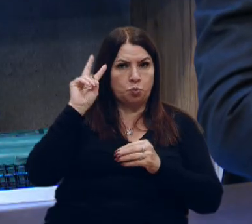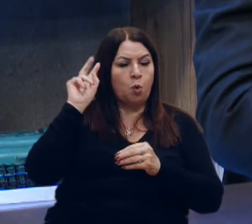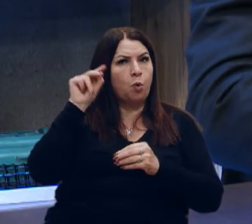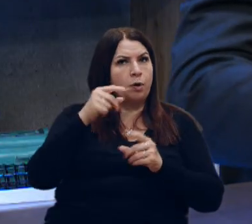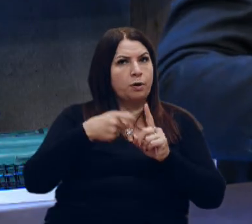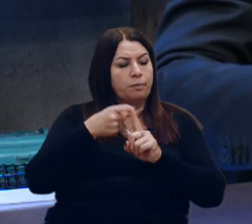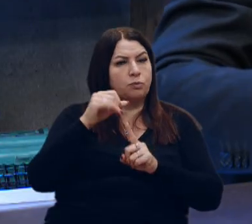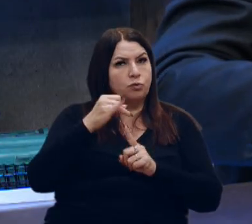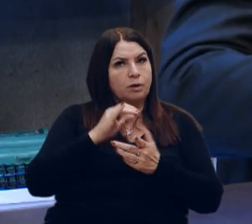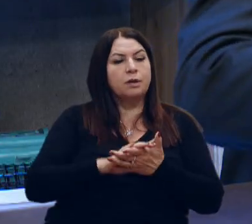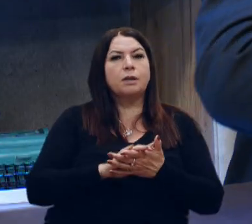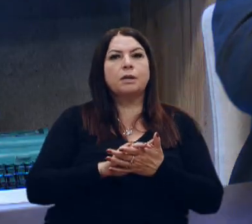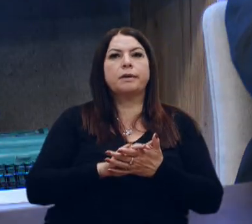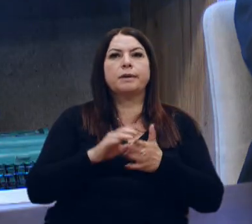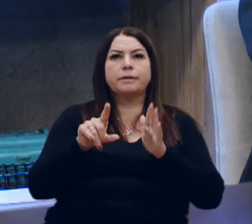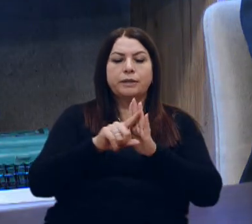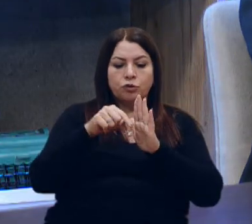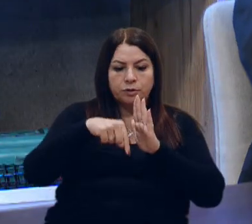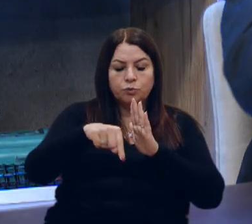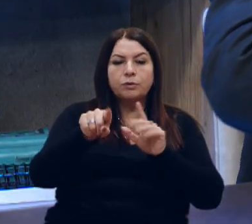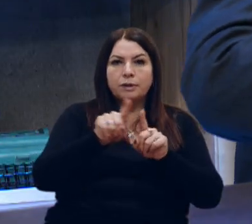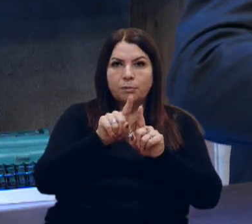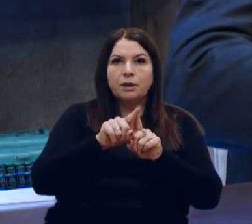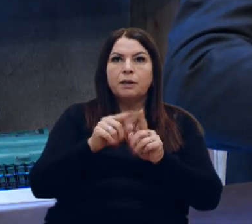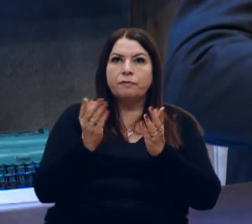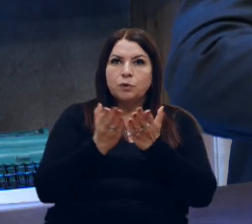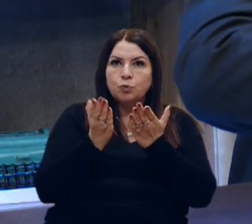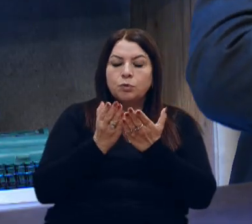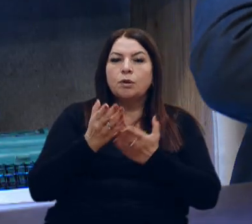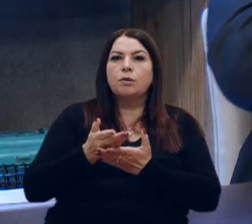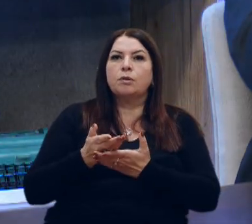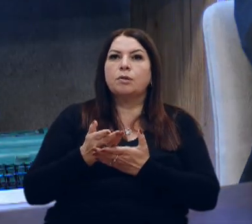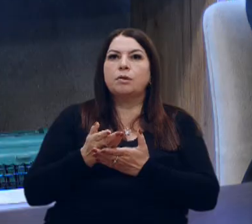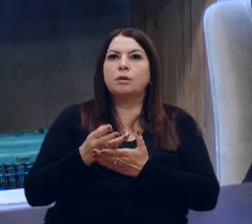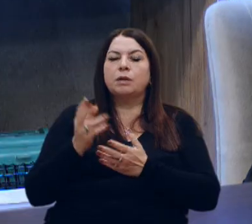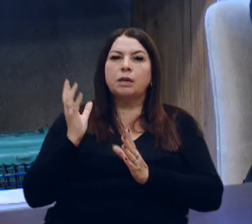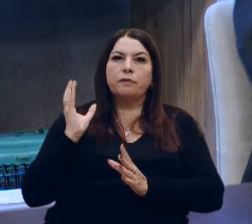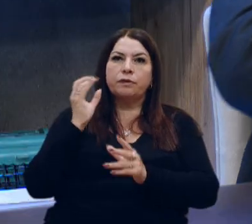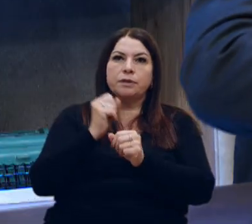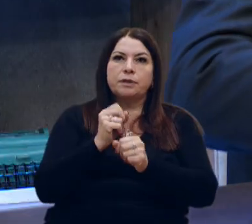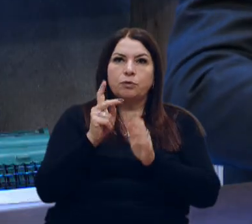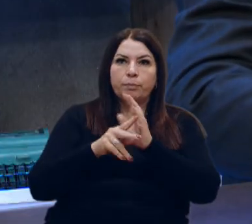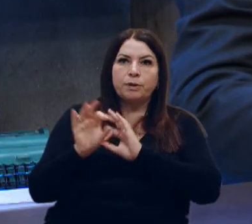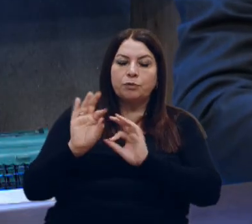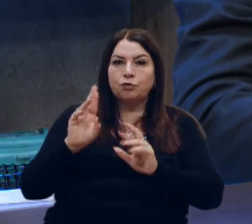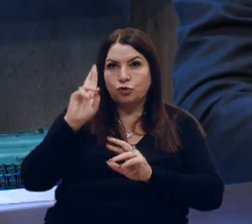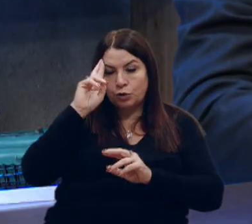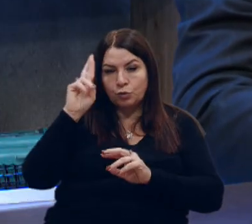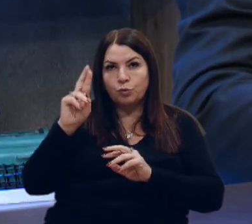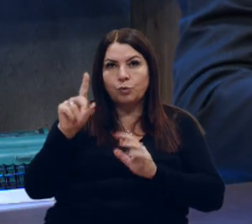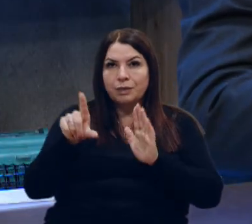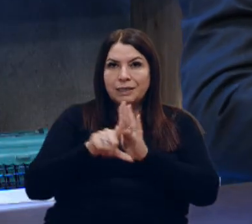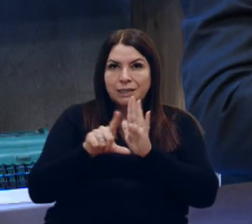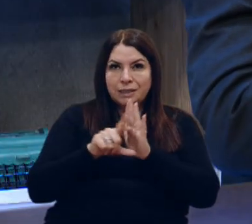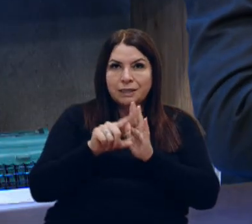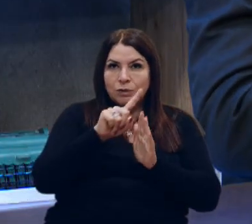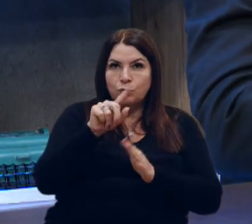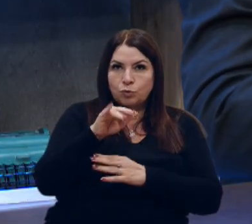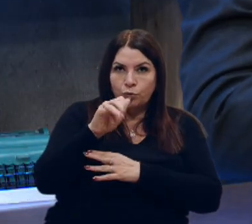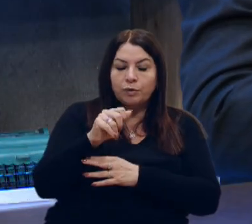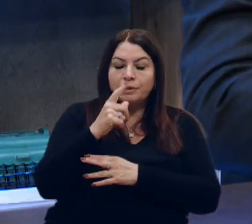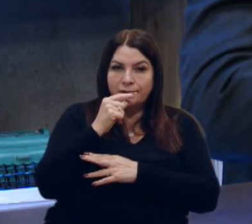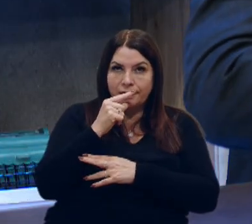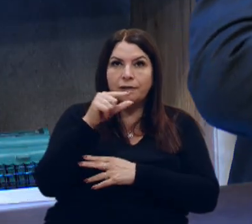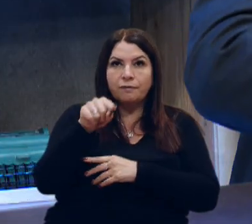mês de janeiro. Essa legislatura também vai se debruçar em torno da revisão do próprio plano diretor. A legislação de Zona das Águas ainda vai